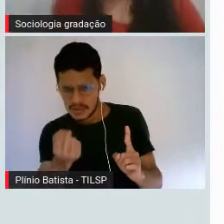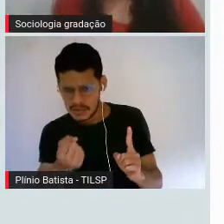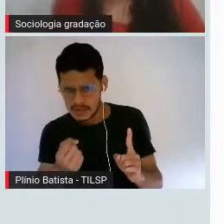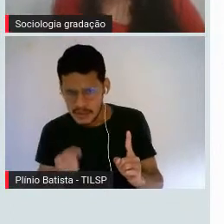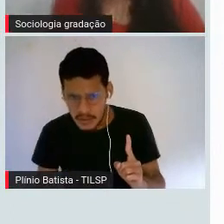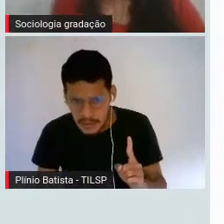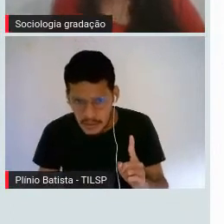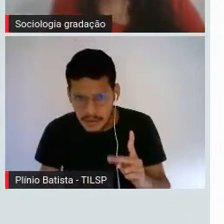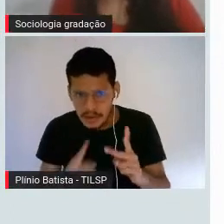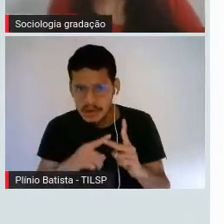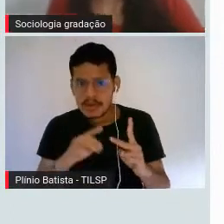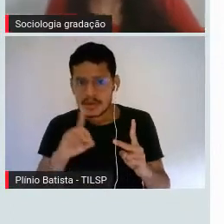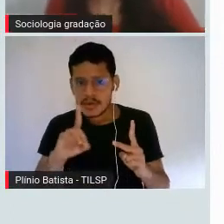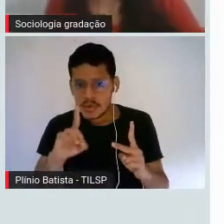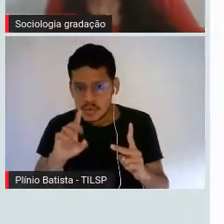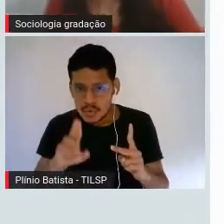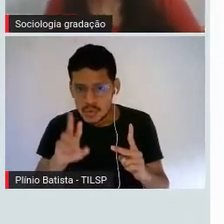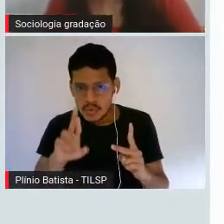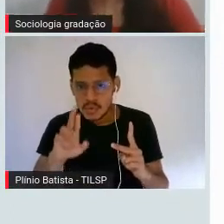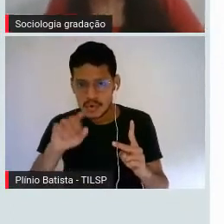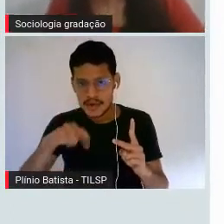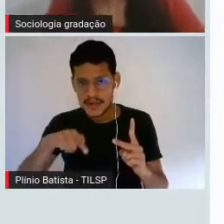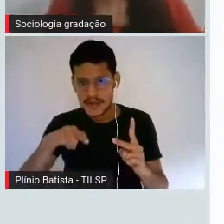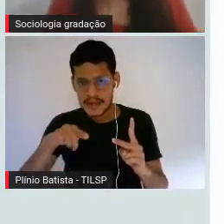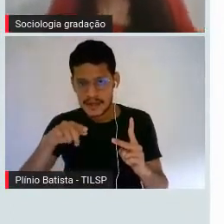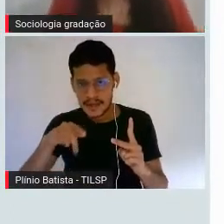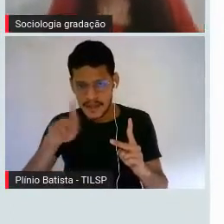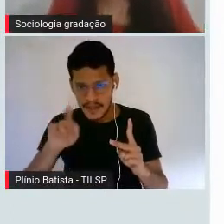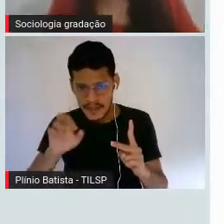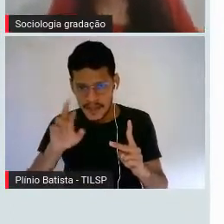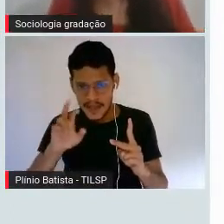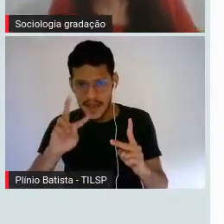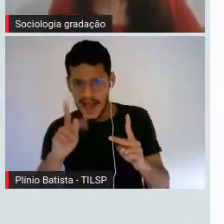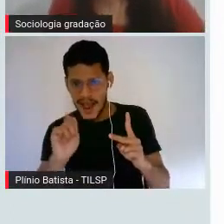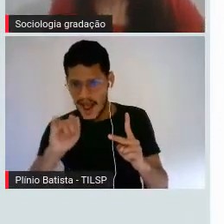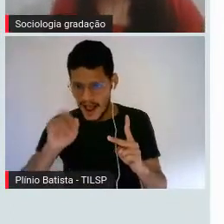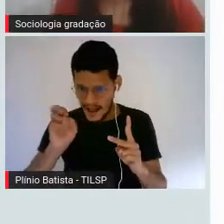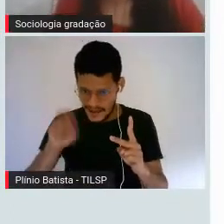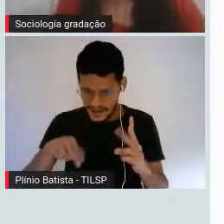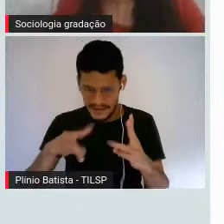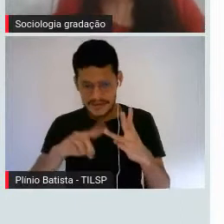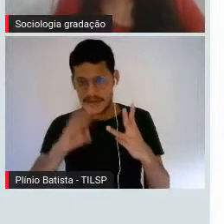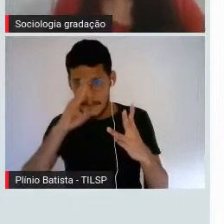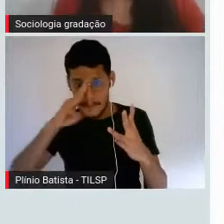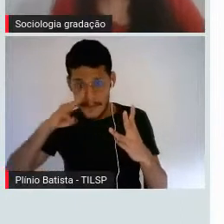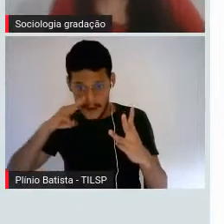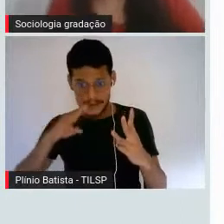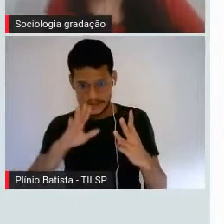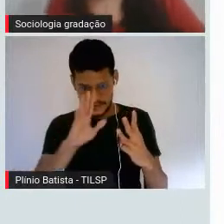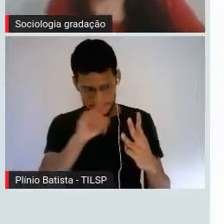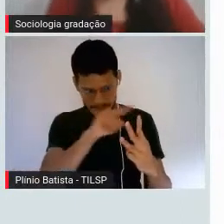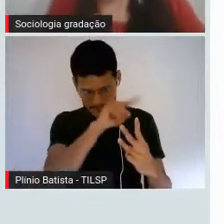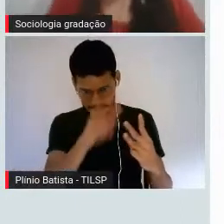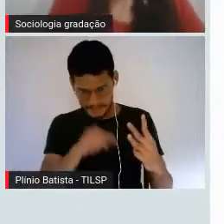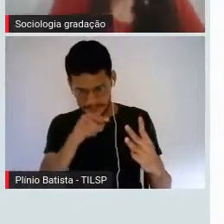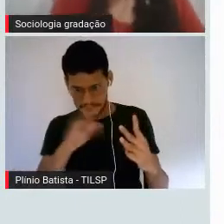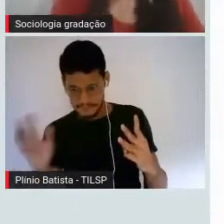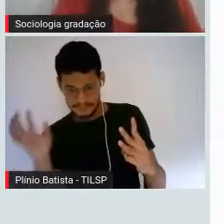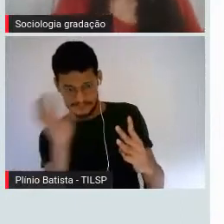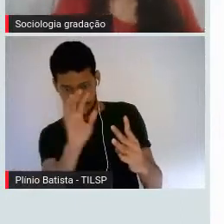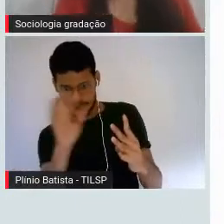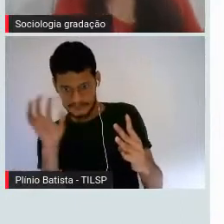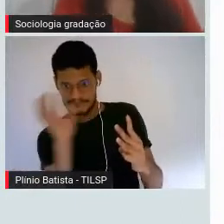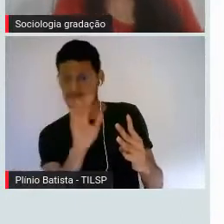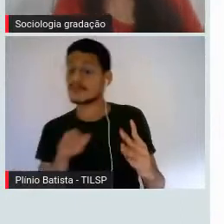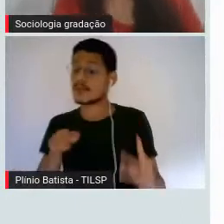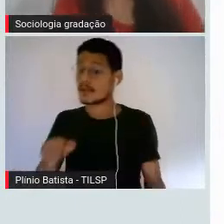Saint-Simon era descendente de uma família aristocrata, muito antiga na França, e a Revolução Francesa